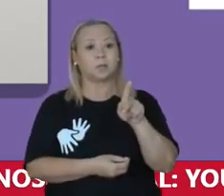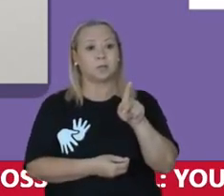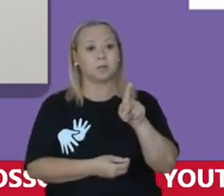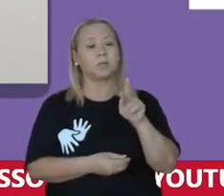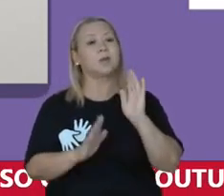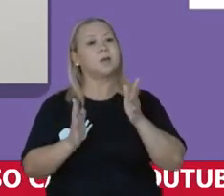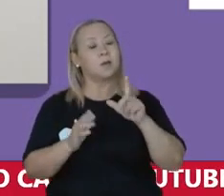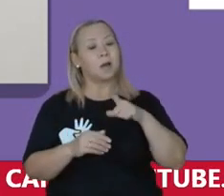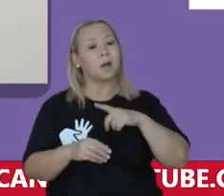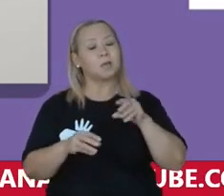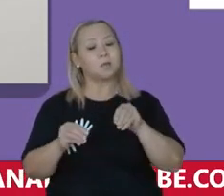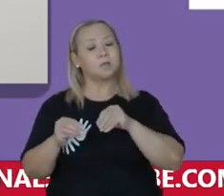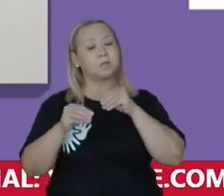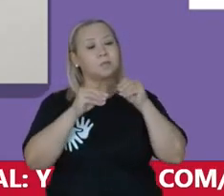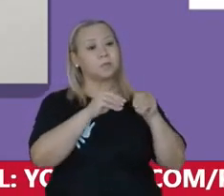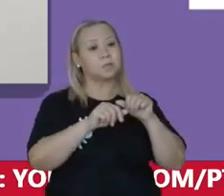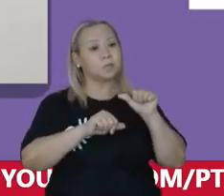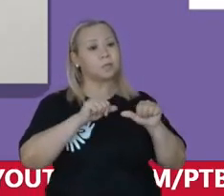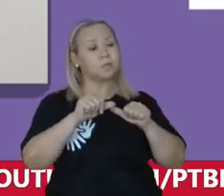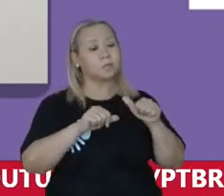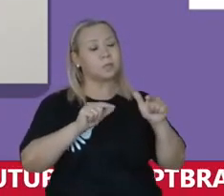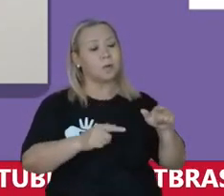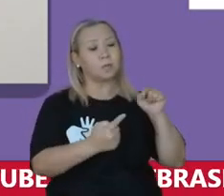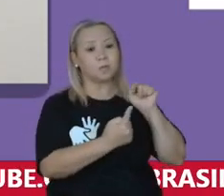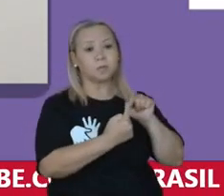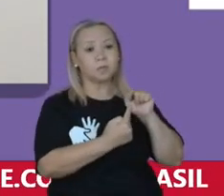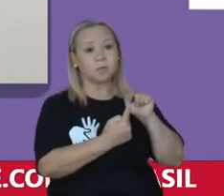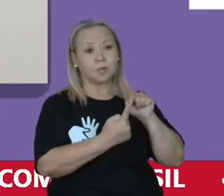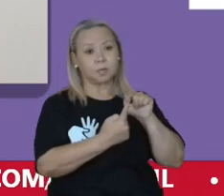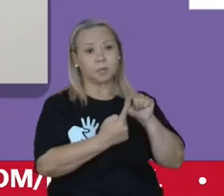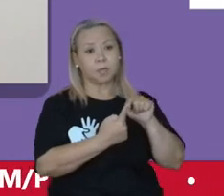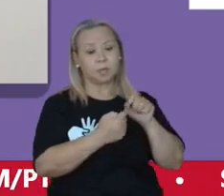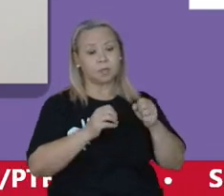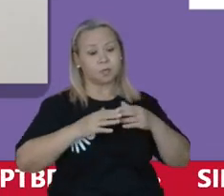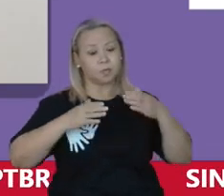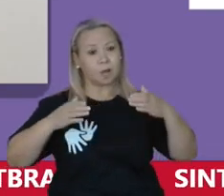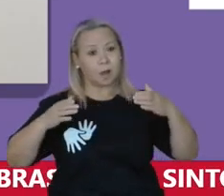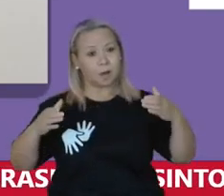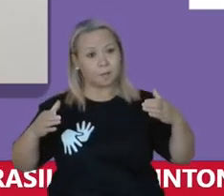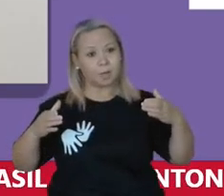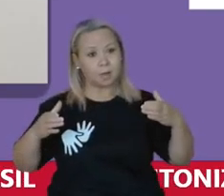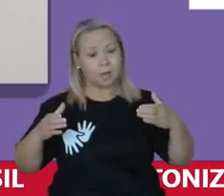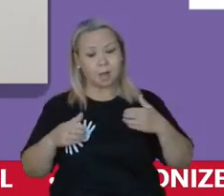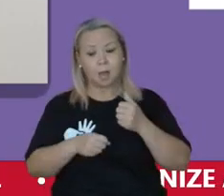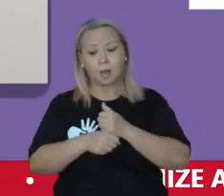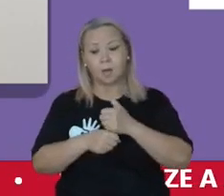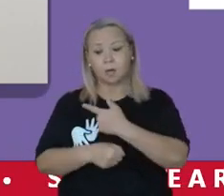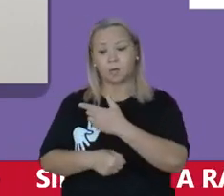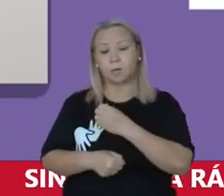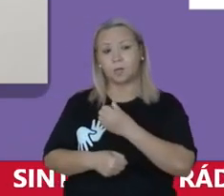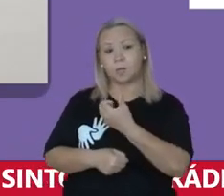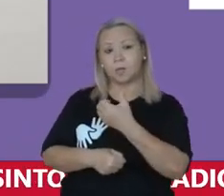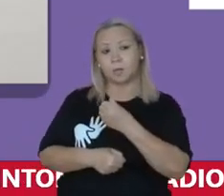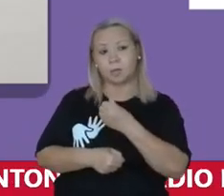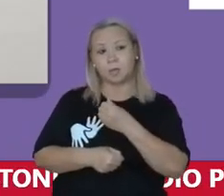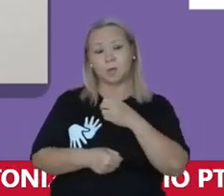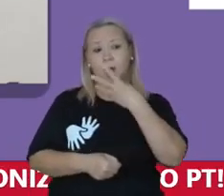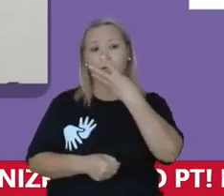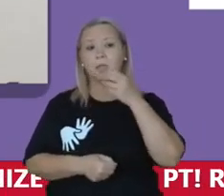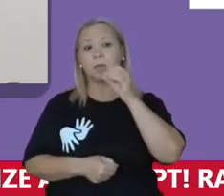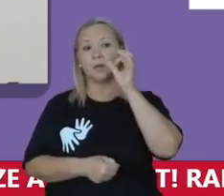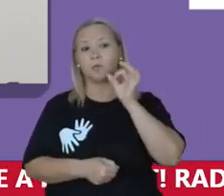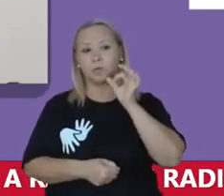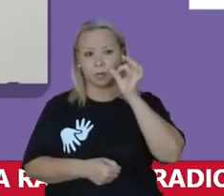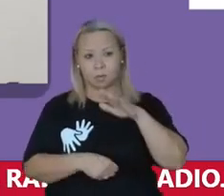estão sendo desviadas para outras finalidades, ampliando em 2016 para